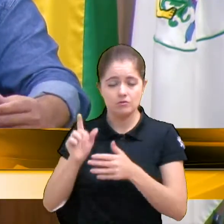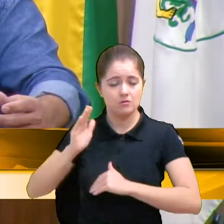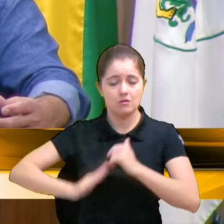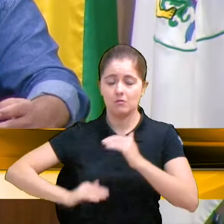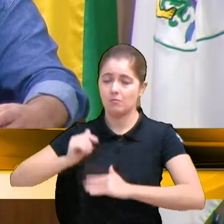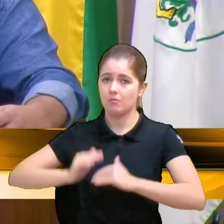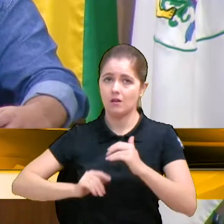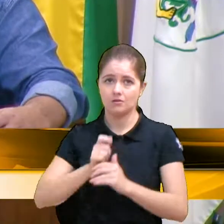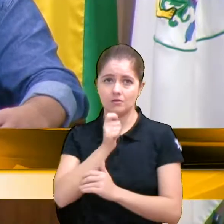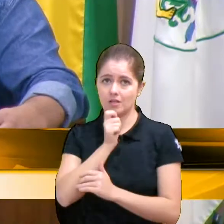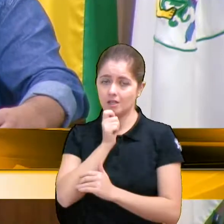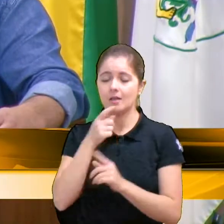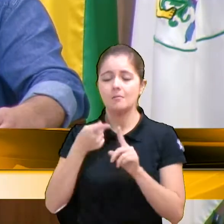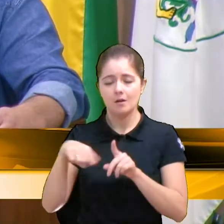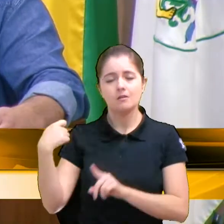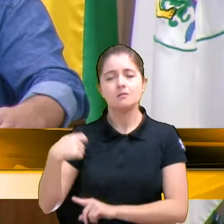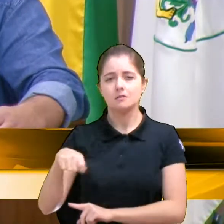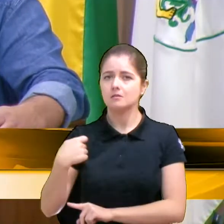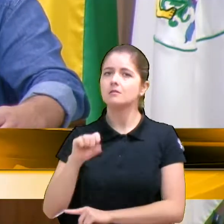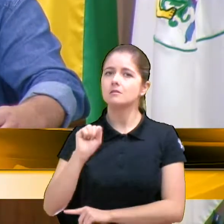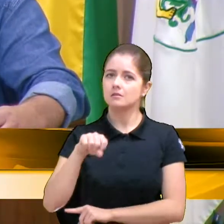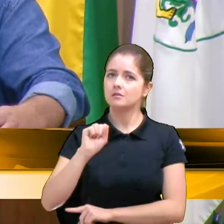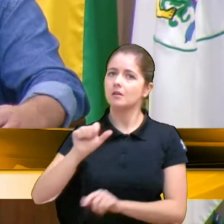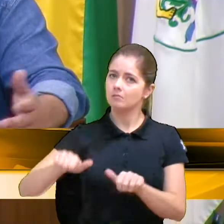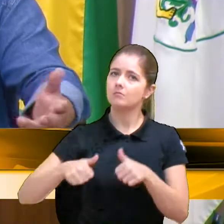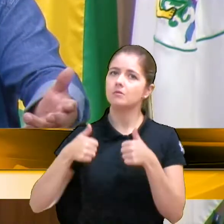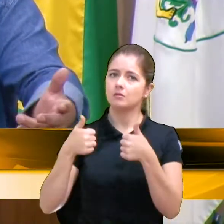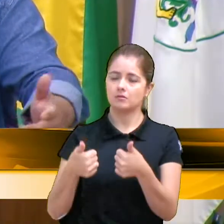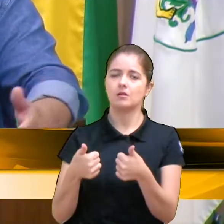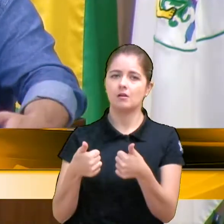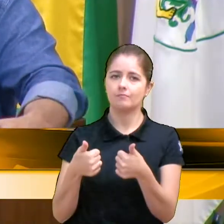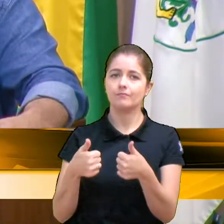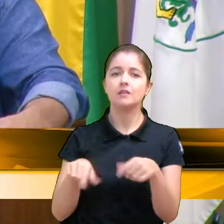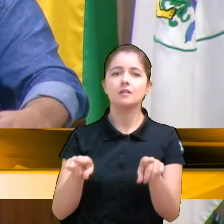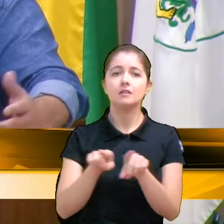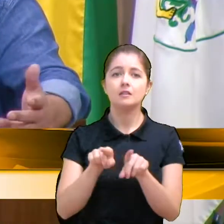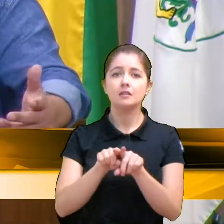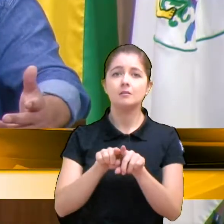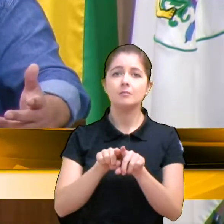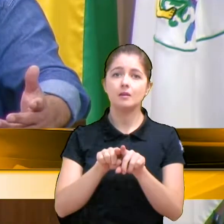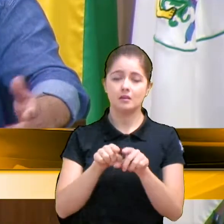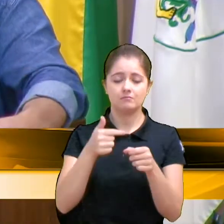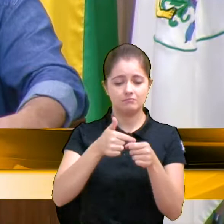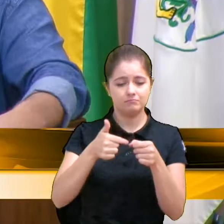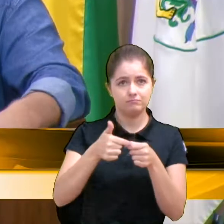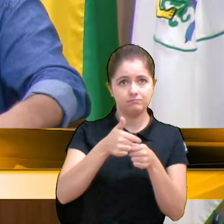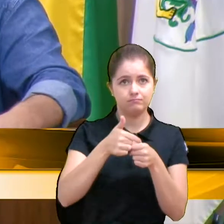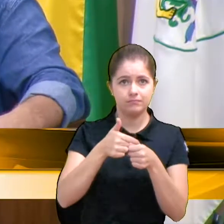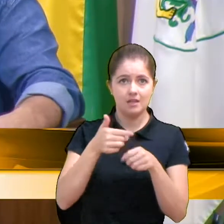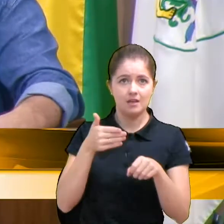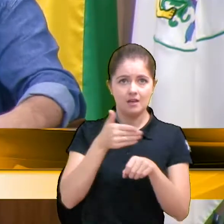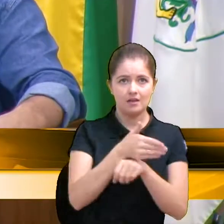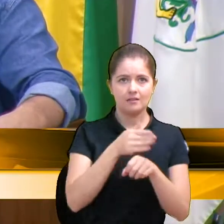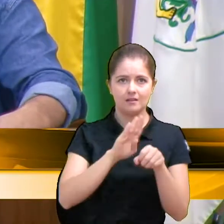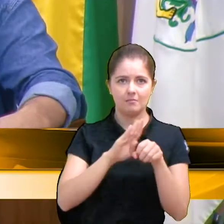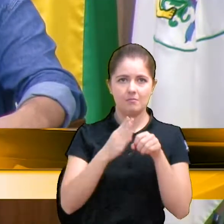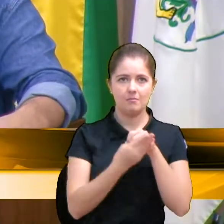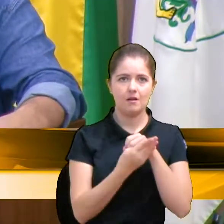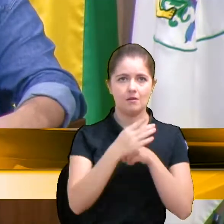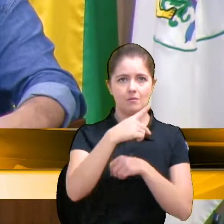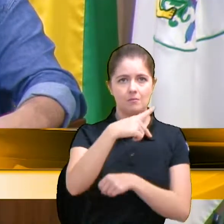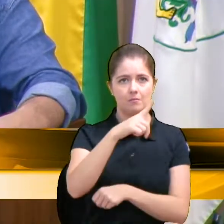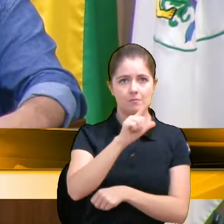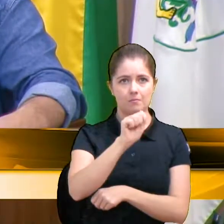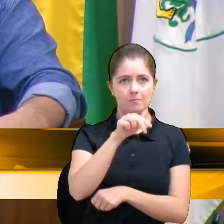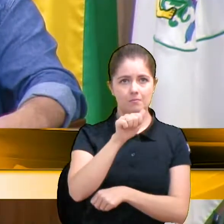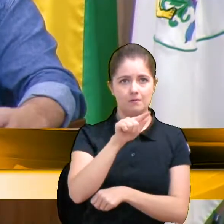que necessitam. Mas também sobre aqui o perímetro urbano, aqui na entrada do bairro Planalto, logo abaixo, em